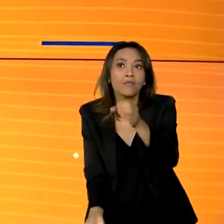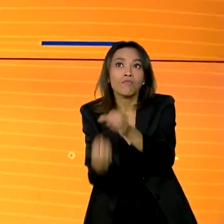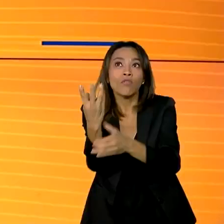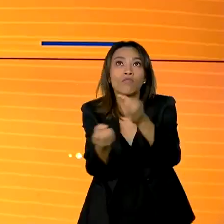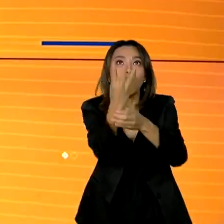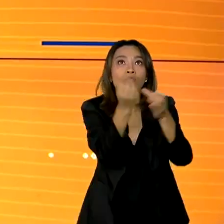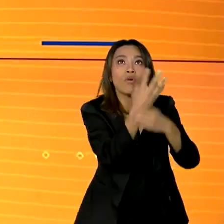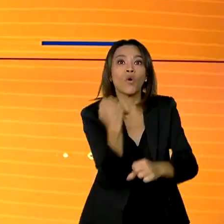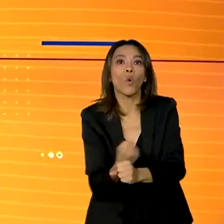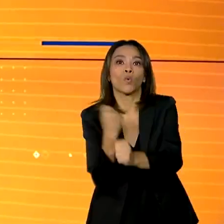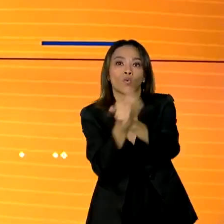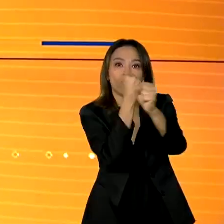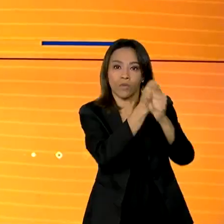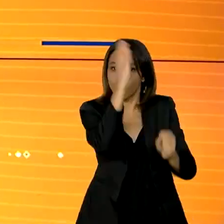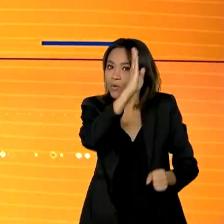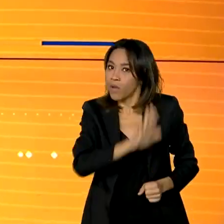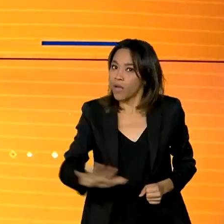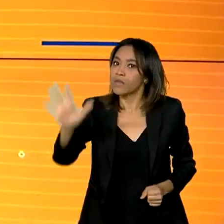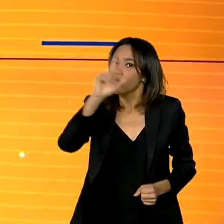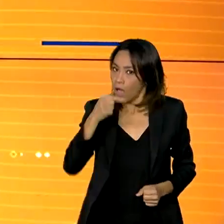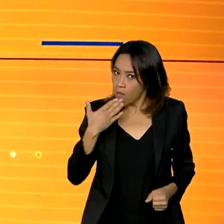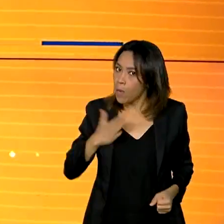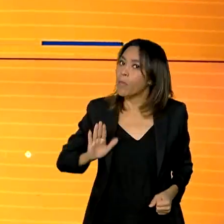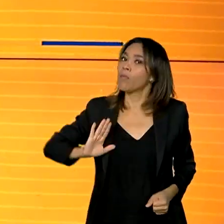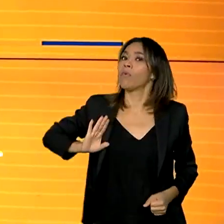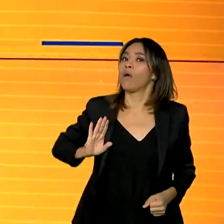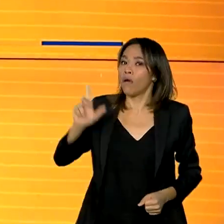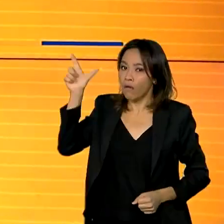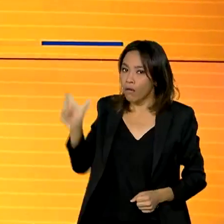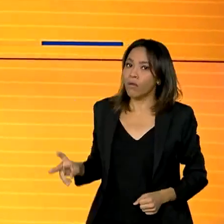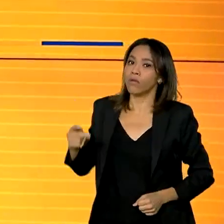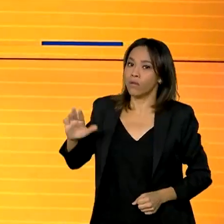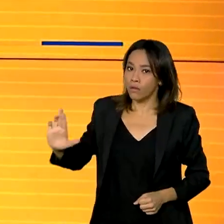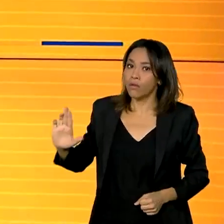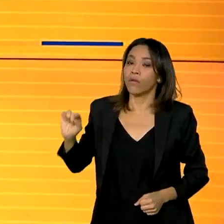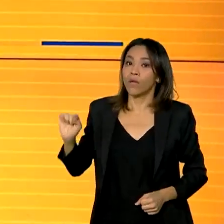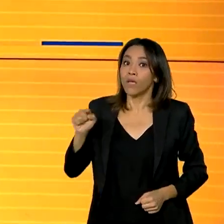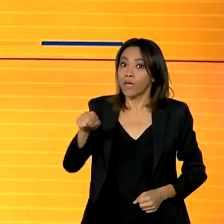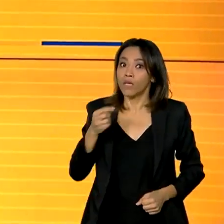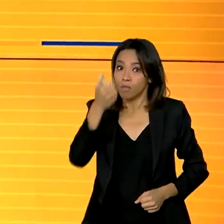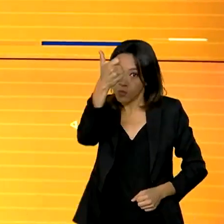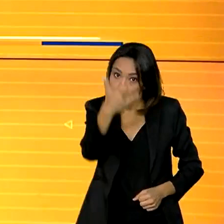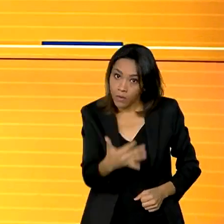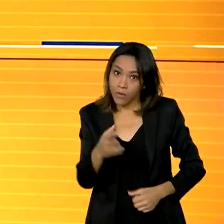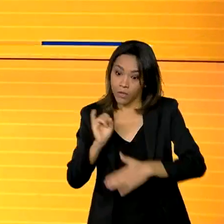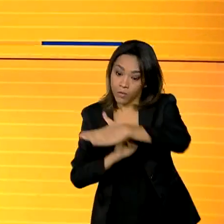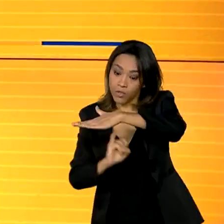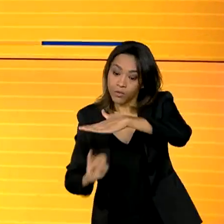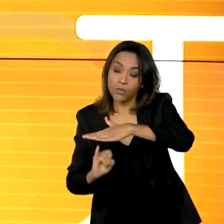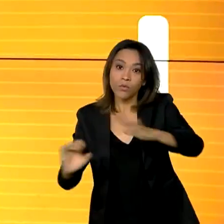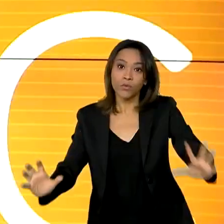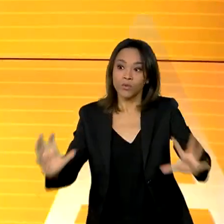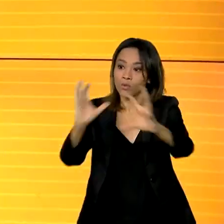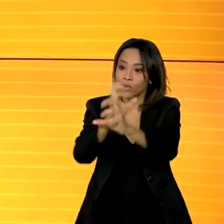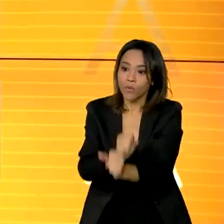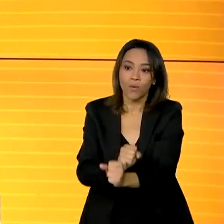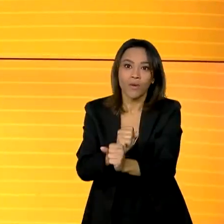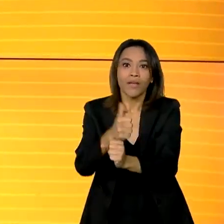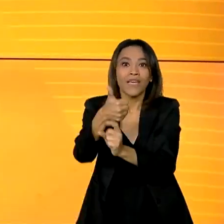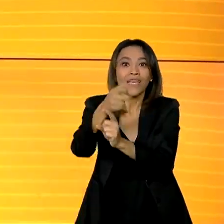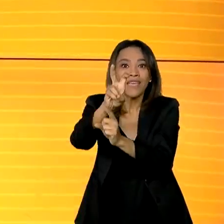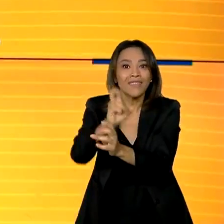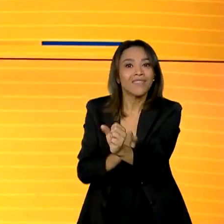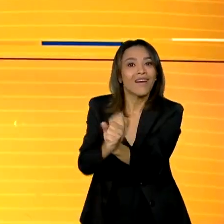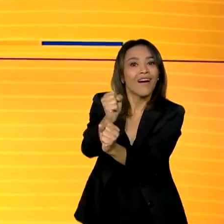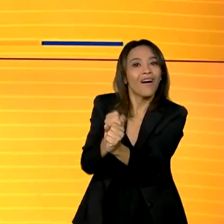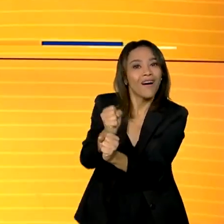Brasil. Essa foi uma promessa feita pelo presidente Lula quando a Rede Federal de Educação Profissional completou 15 anos em